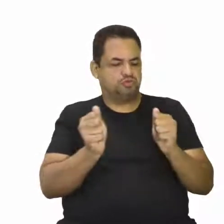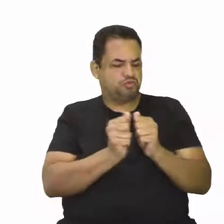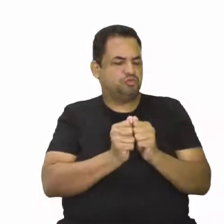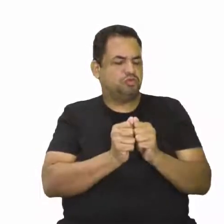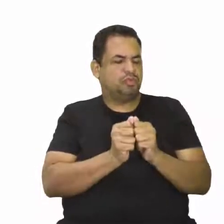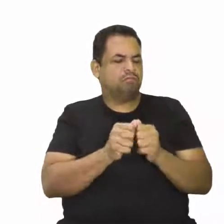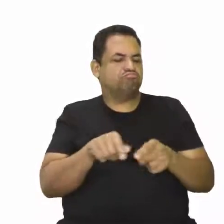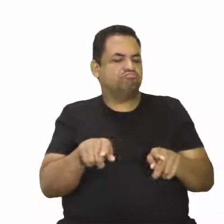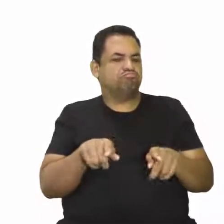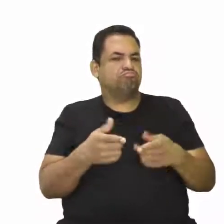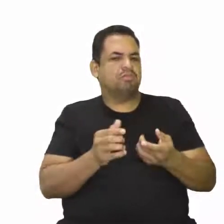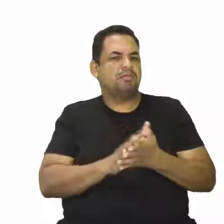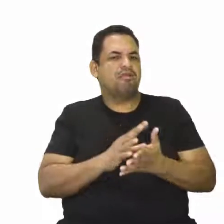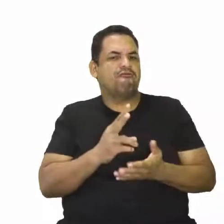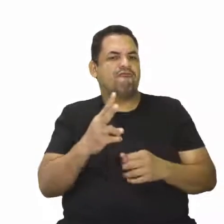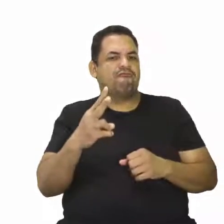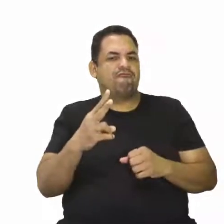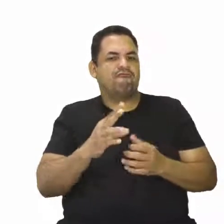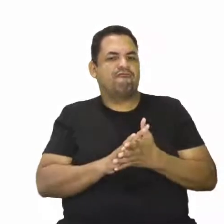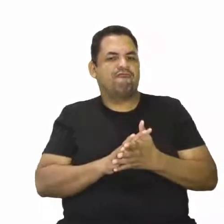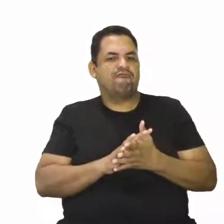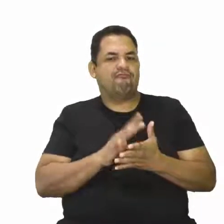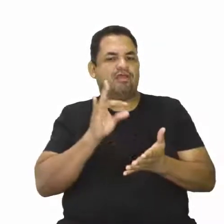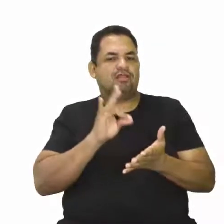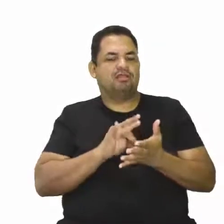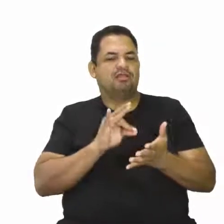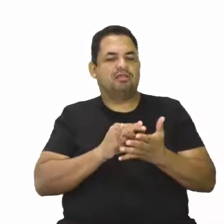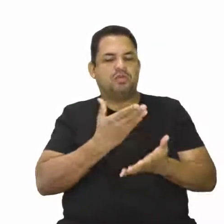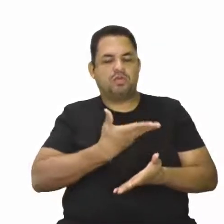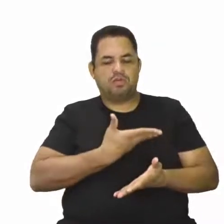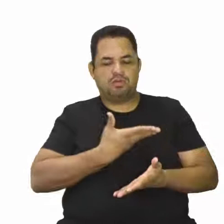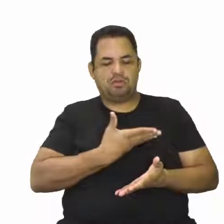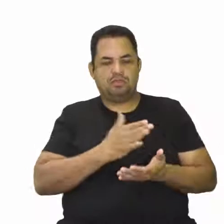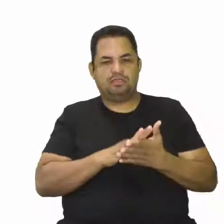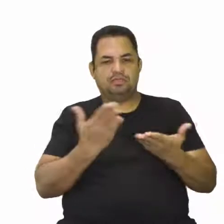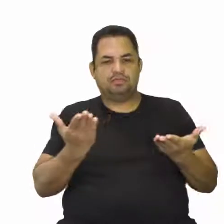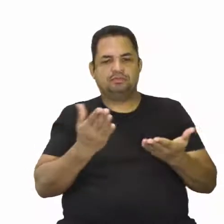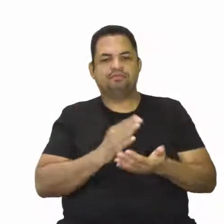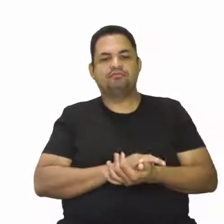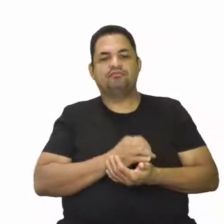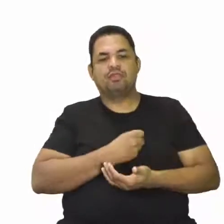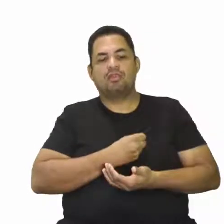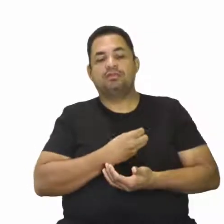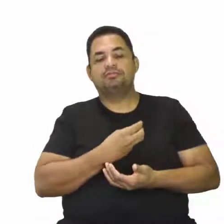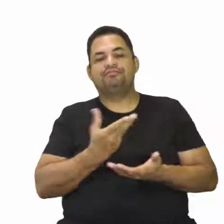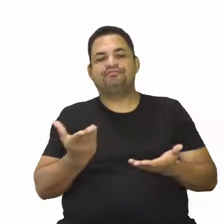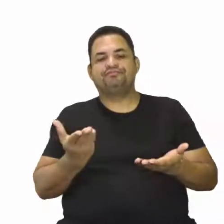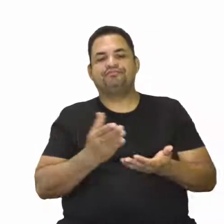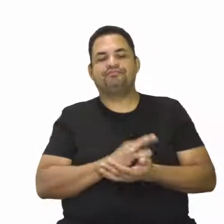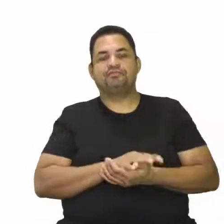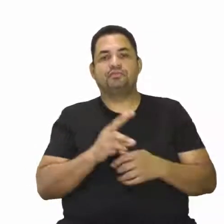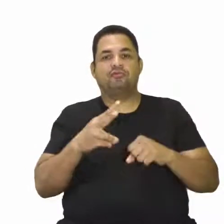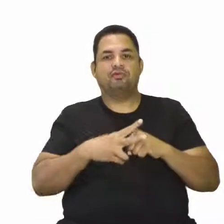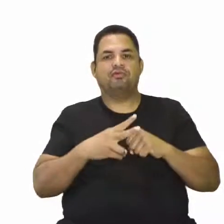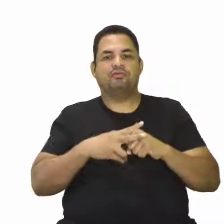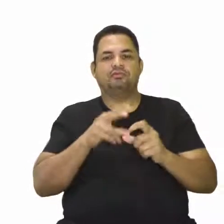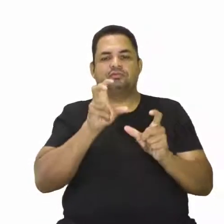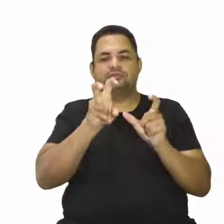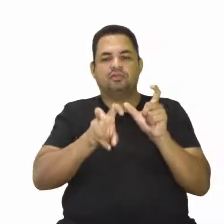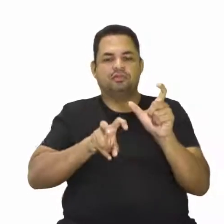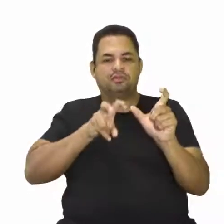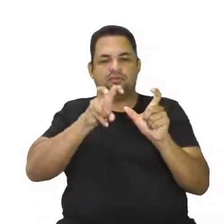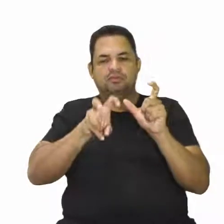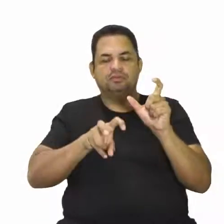verdadeiros amigos. Mais uma vez, estamos intensificando aqui o valor do verbo. É